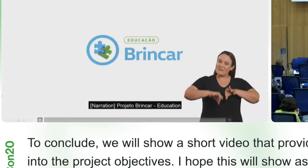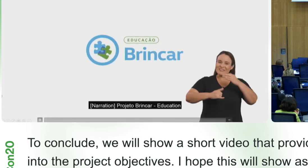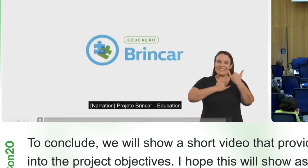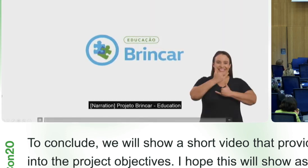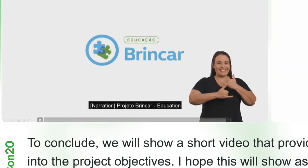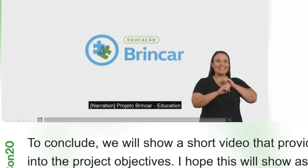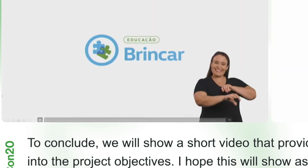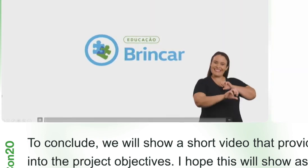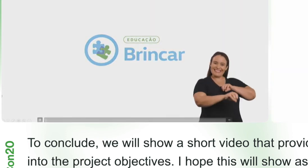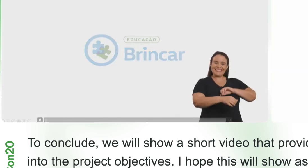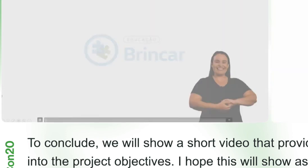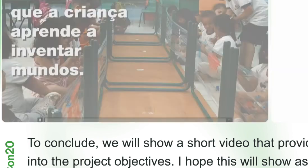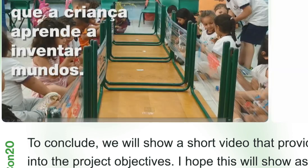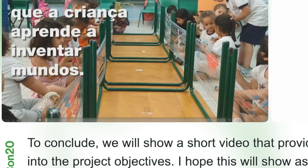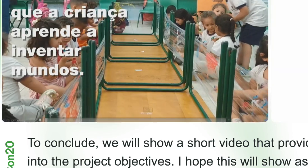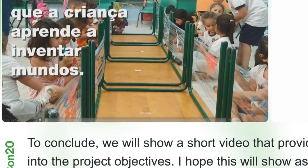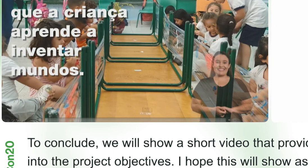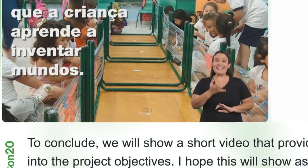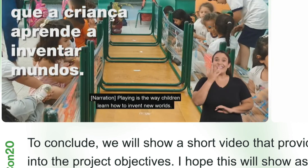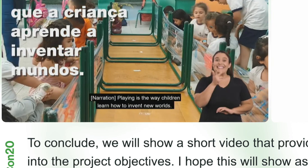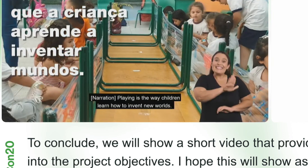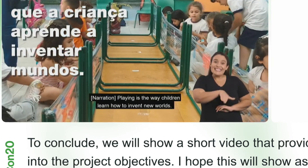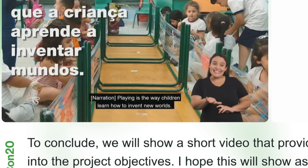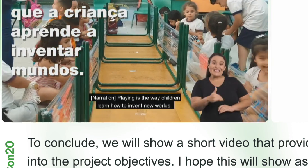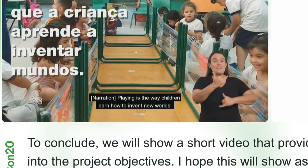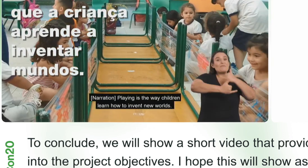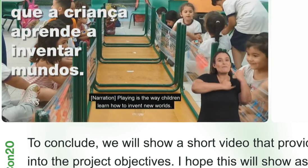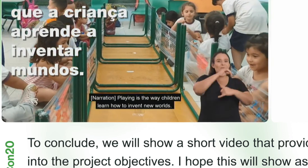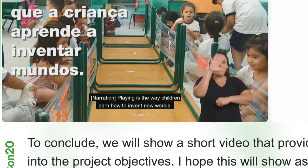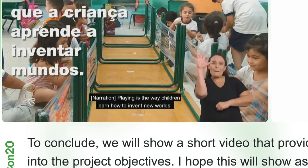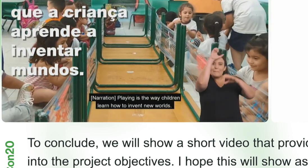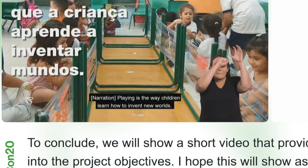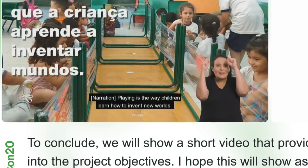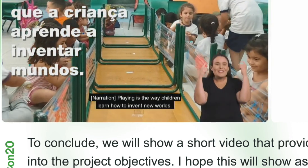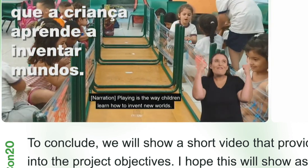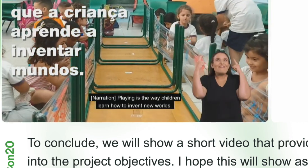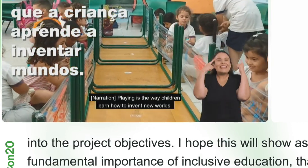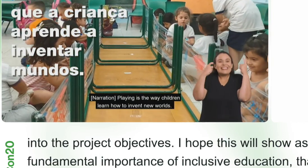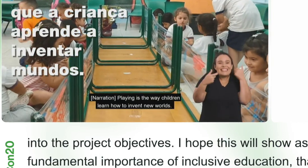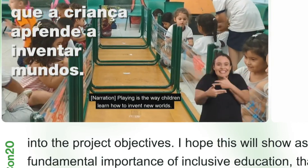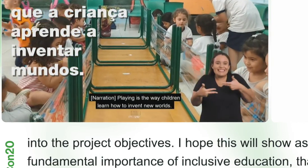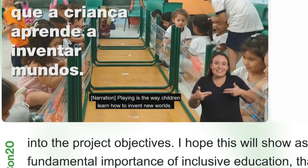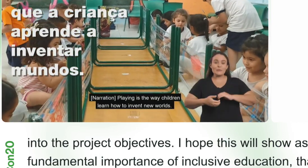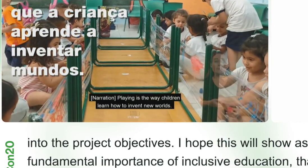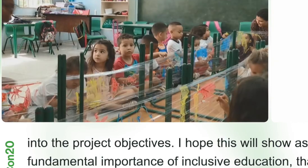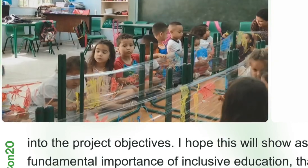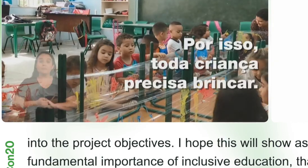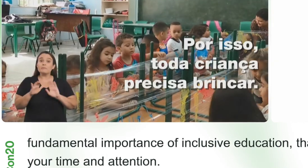Projeto Brincar, Educação. É brincando que a criança aprende a inventar